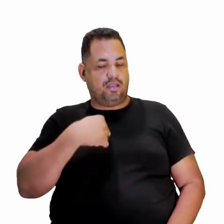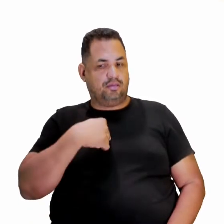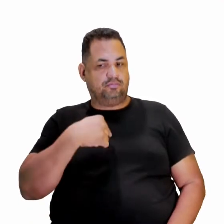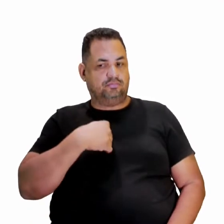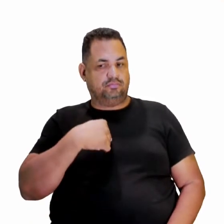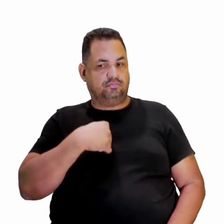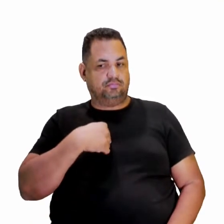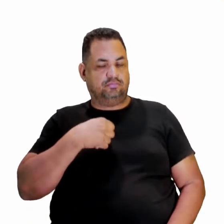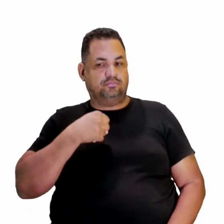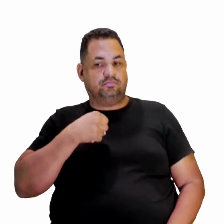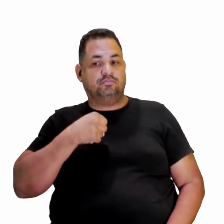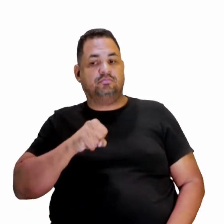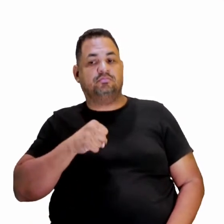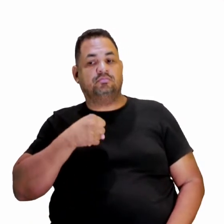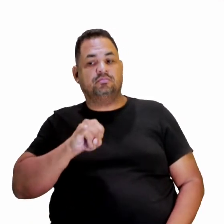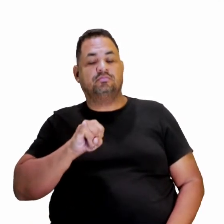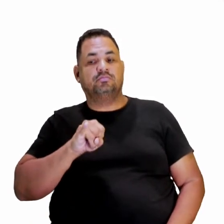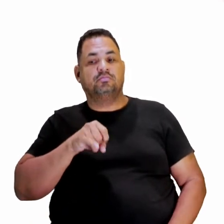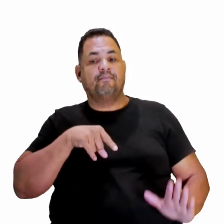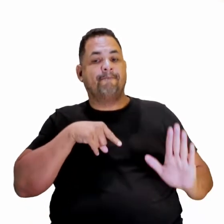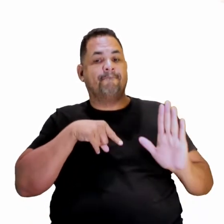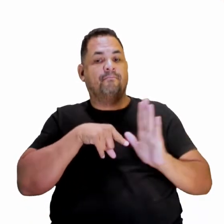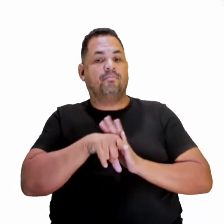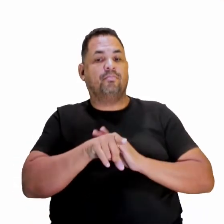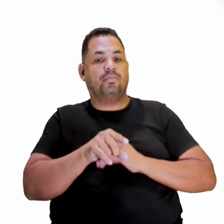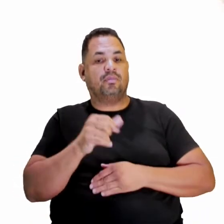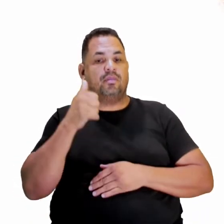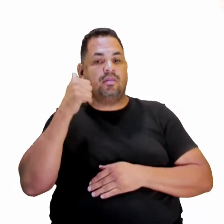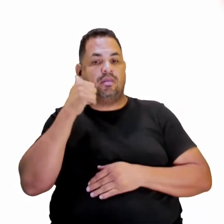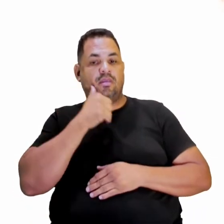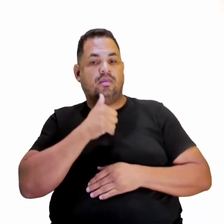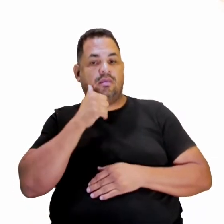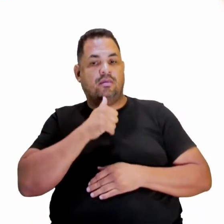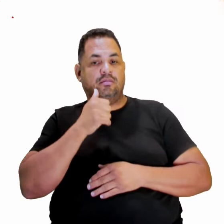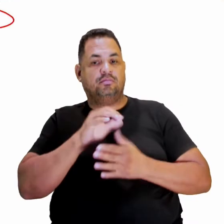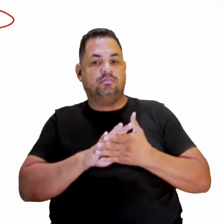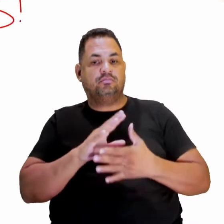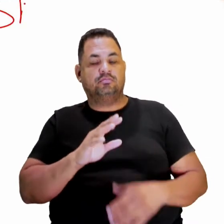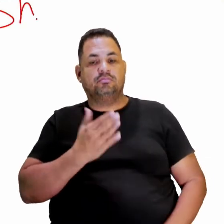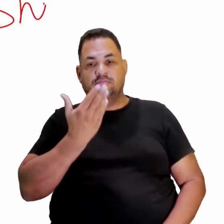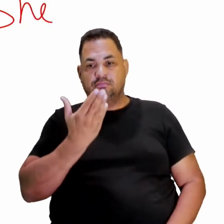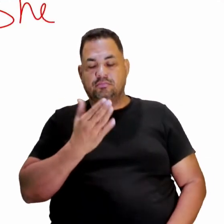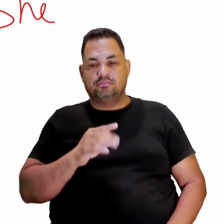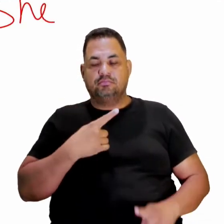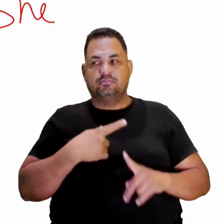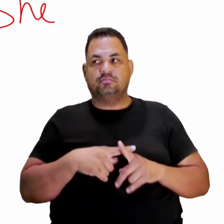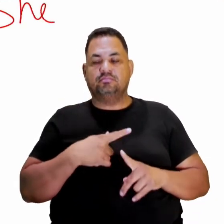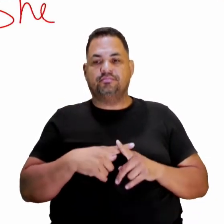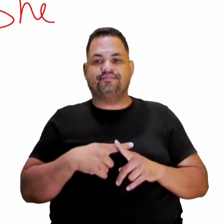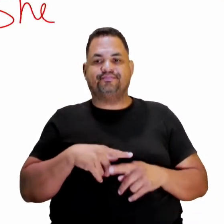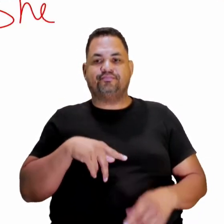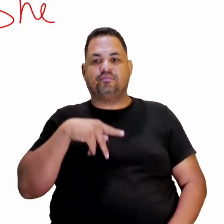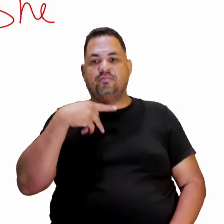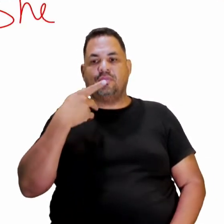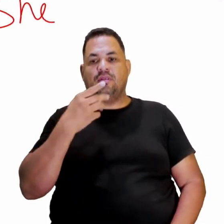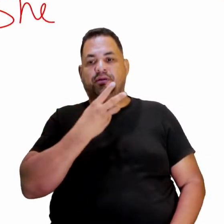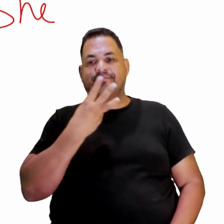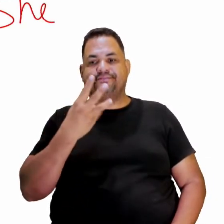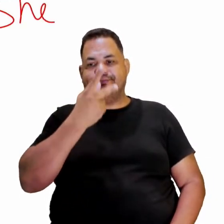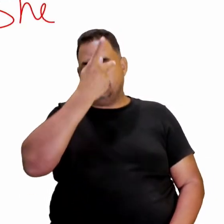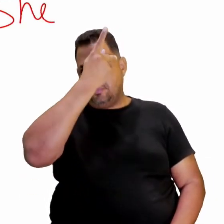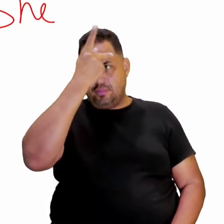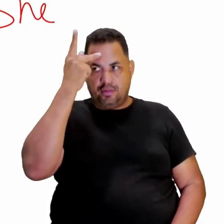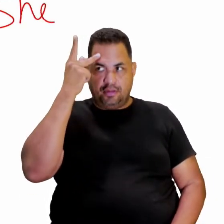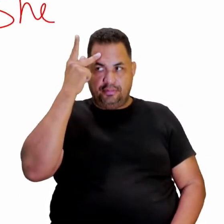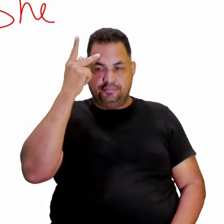Se a pergunta é sobre ela, she, você vai responder com she. porque a gente está falando de uma terceira pessoa,